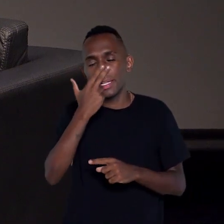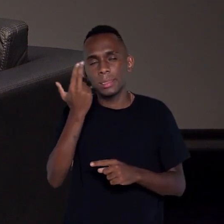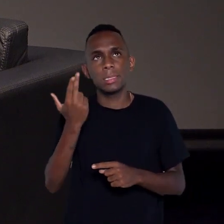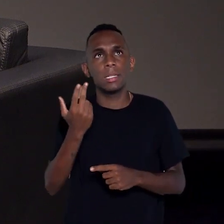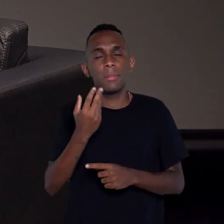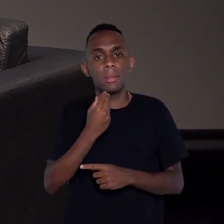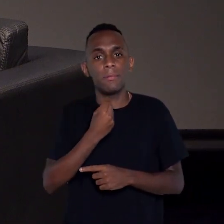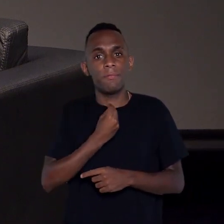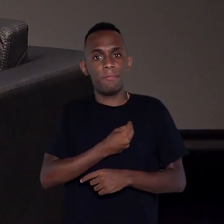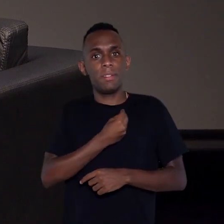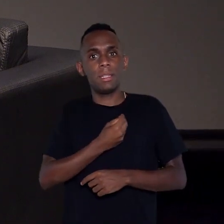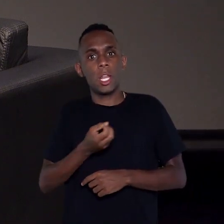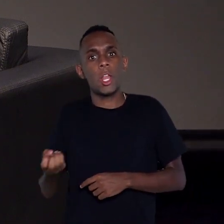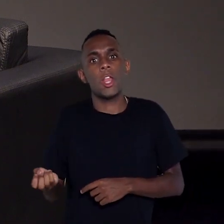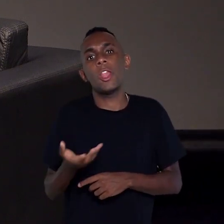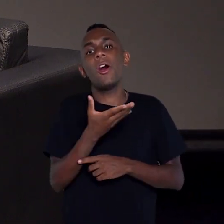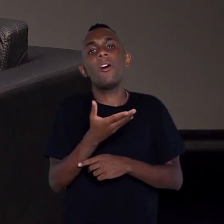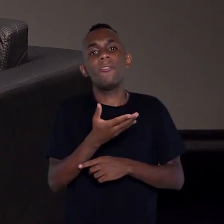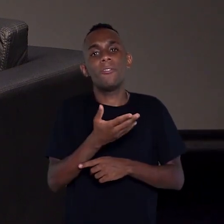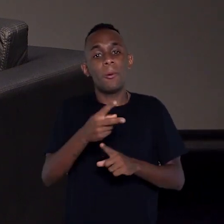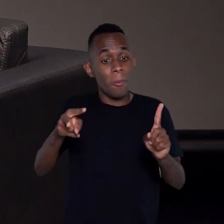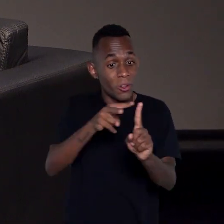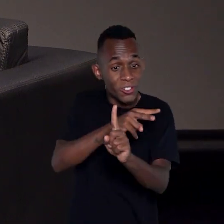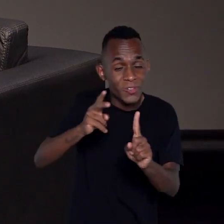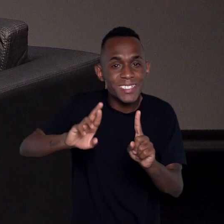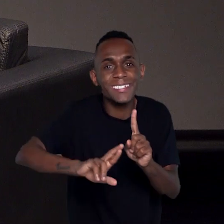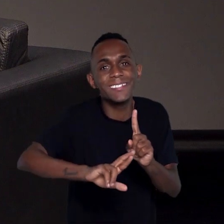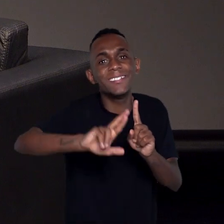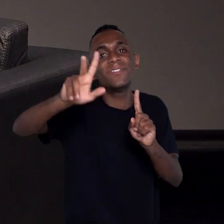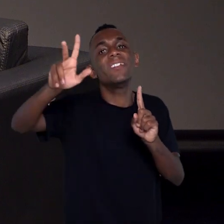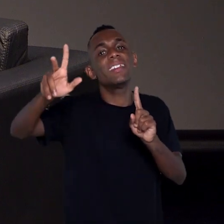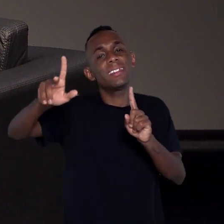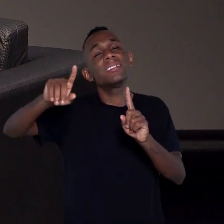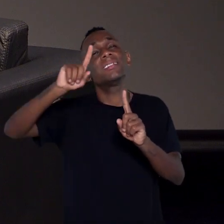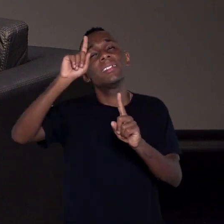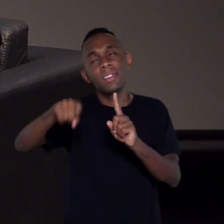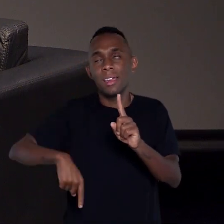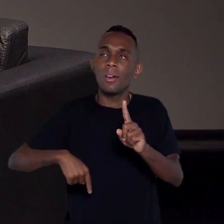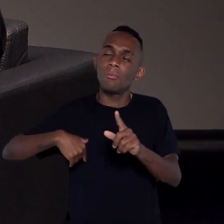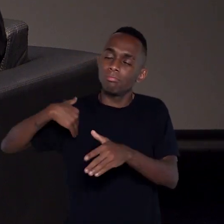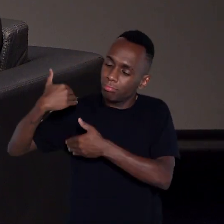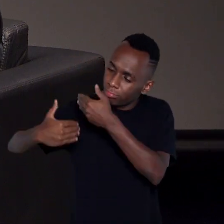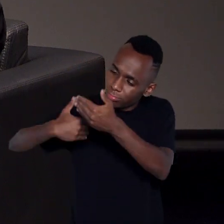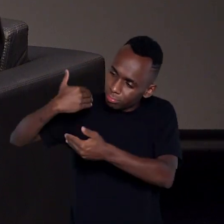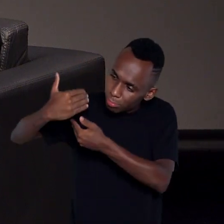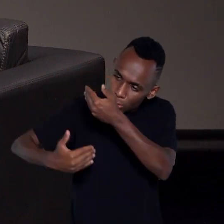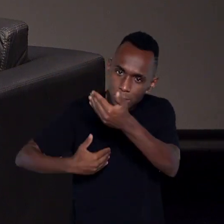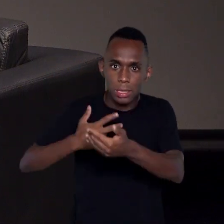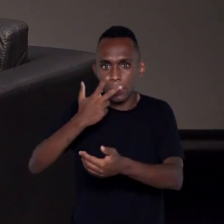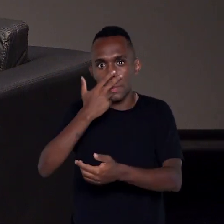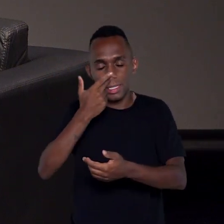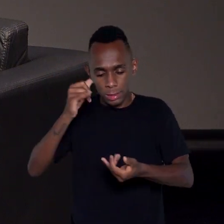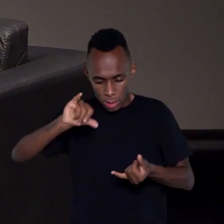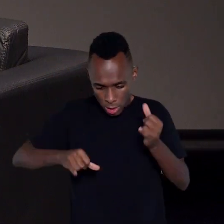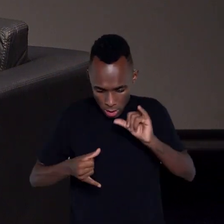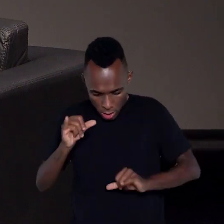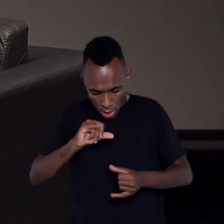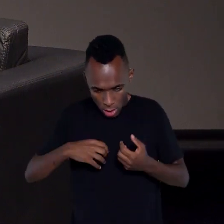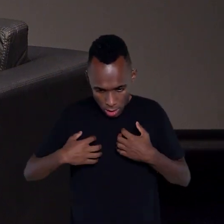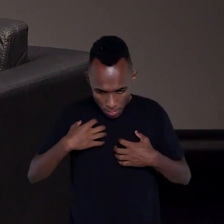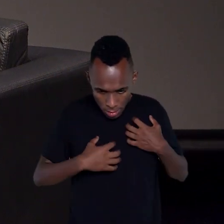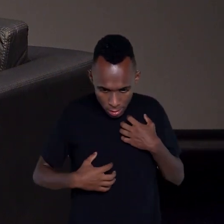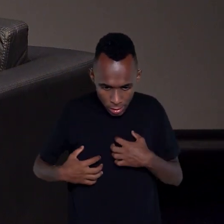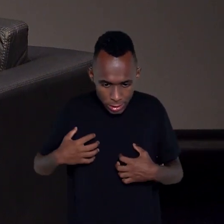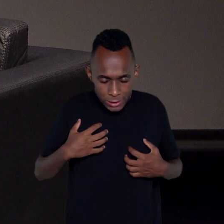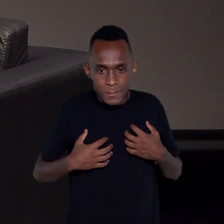novo a partir da projeção mental, a partir do corpo do leitor, né? É um processo químico, né, que nosso corpo aqui está trabalhando o